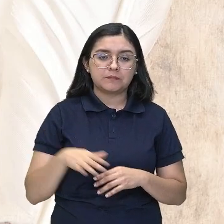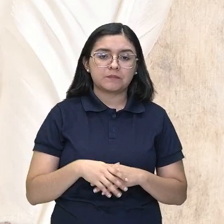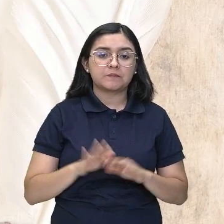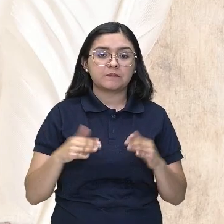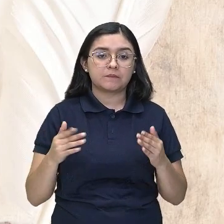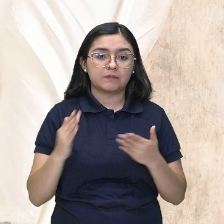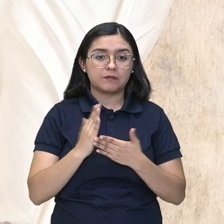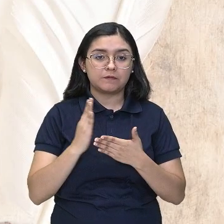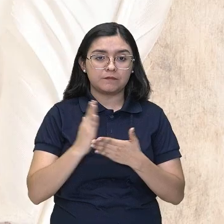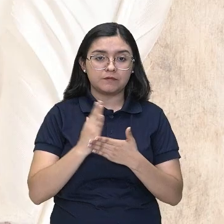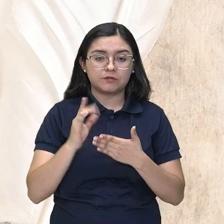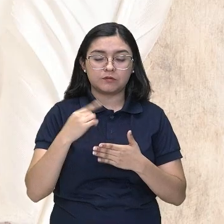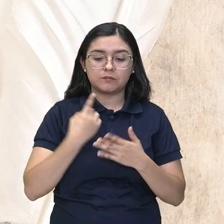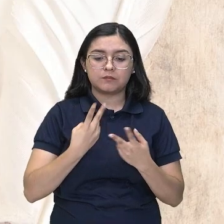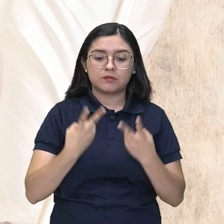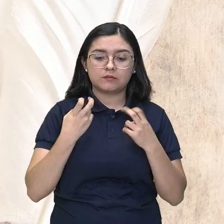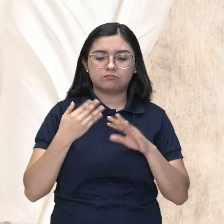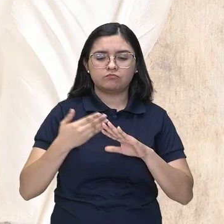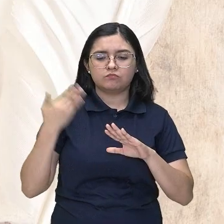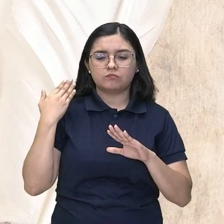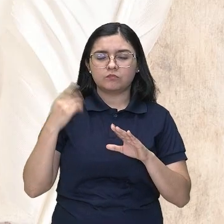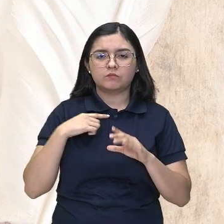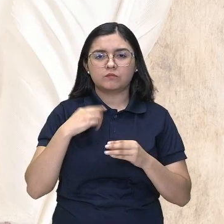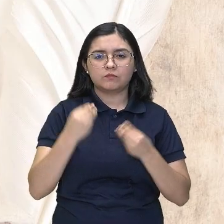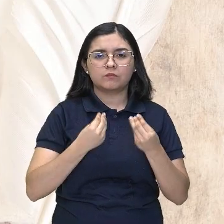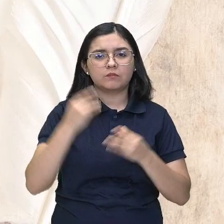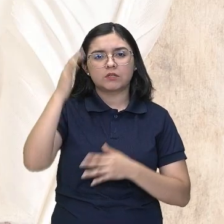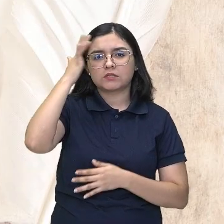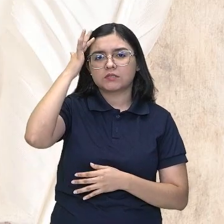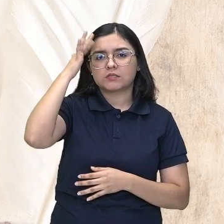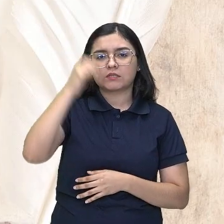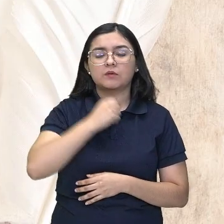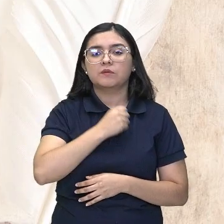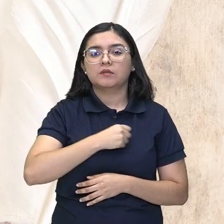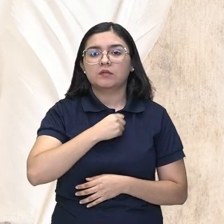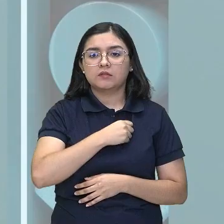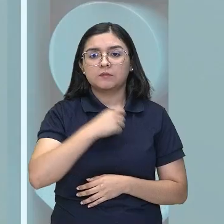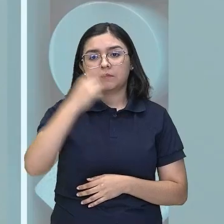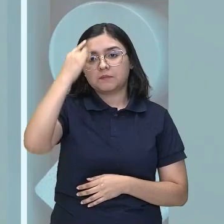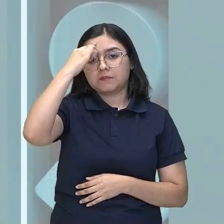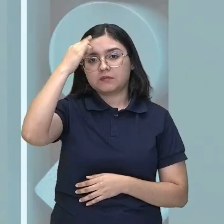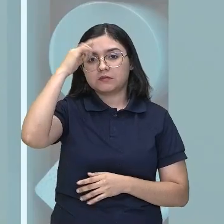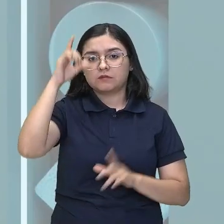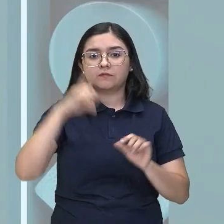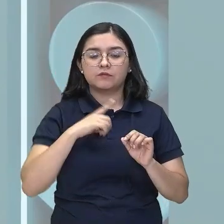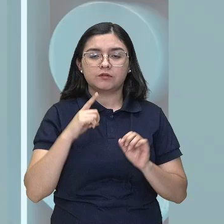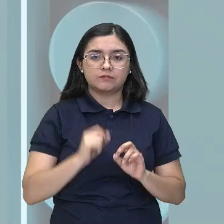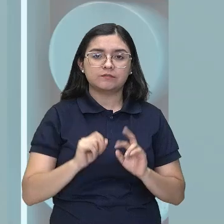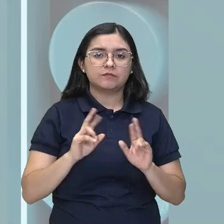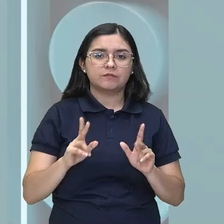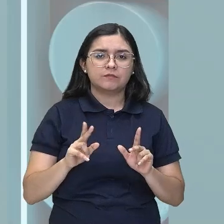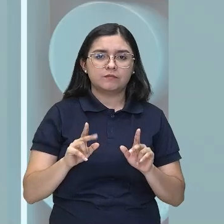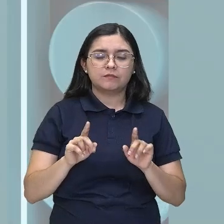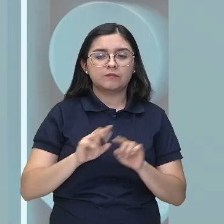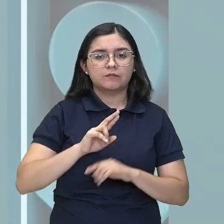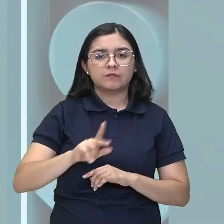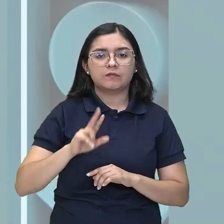E às vezes quando a gente olha para trás, a gente pensa com uma nostalgia, com uma saudade, pensando que foi de um jeito, mas na verdade não